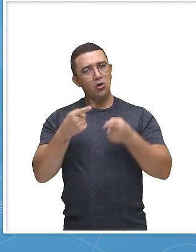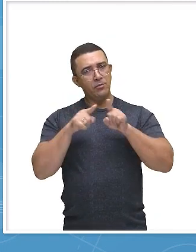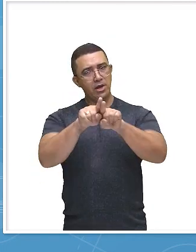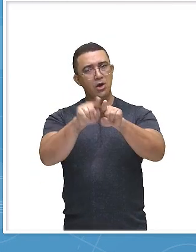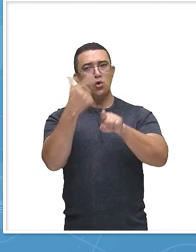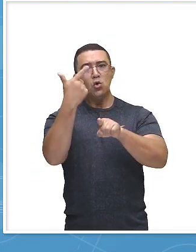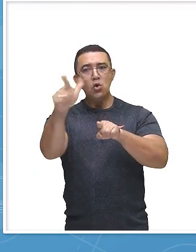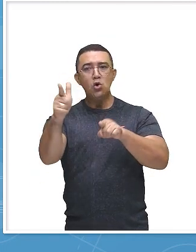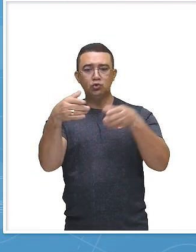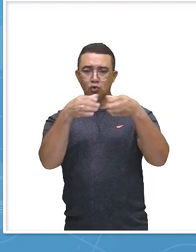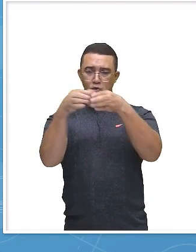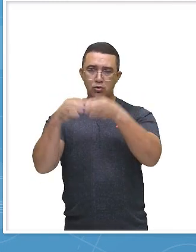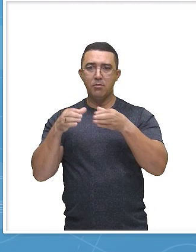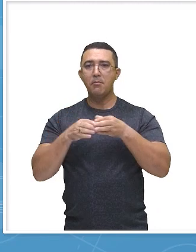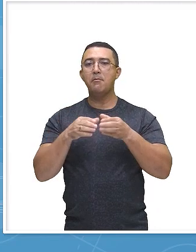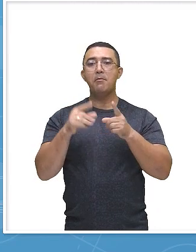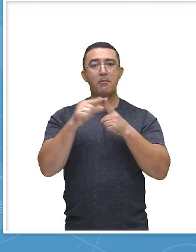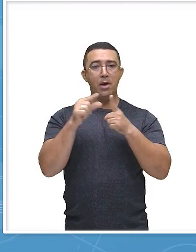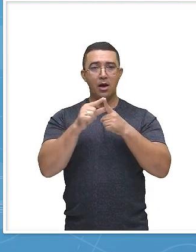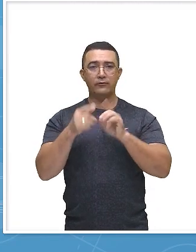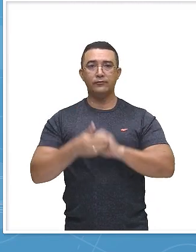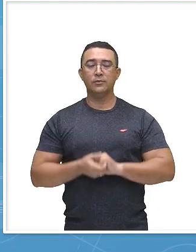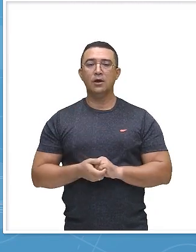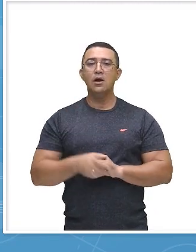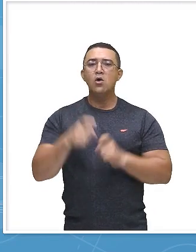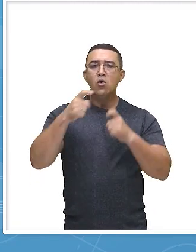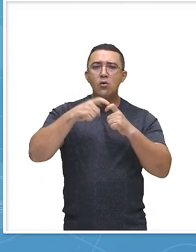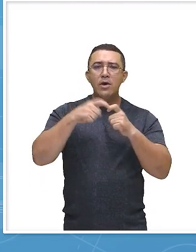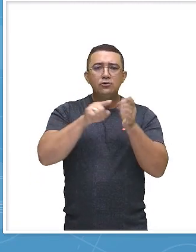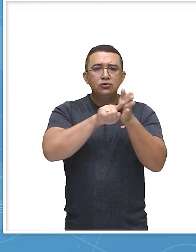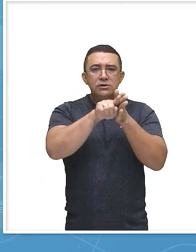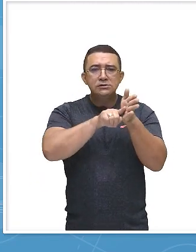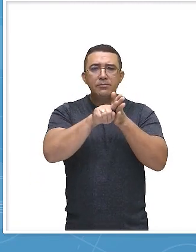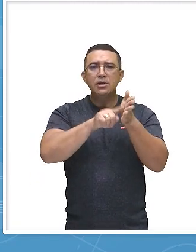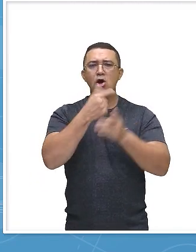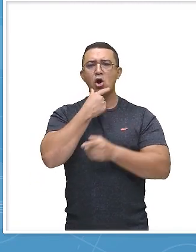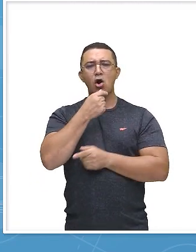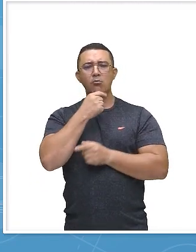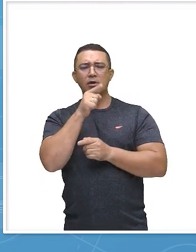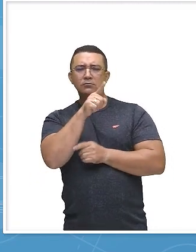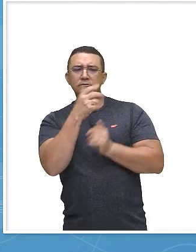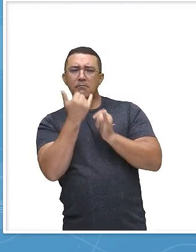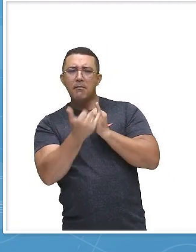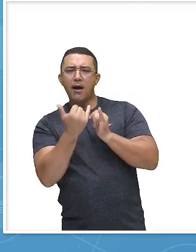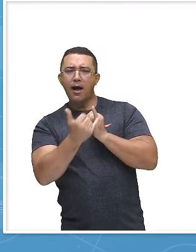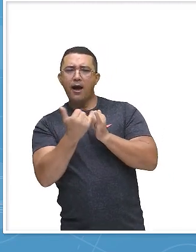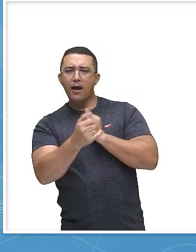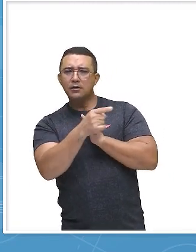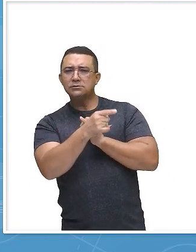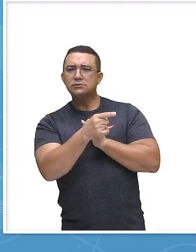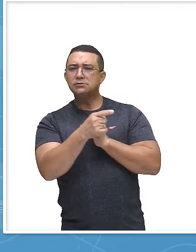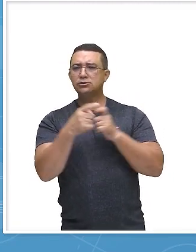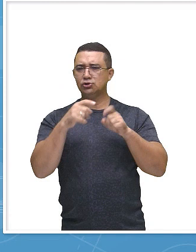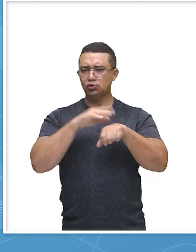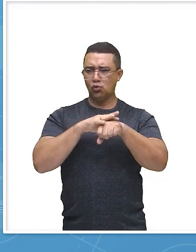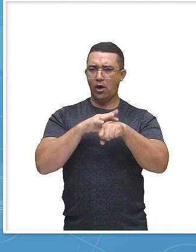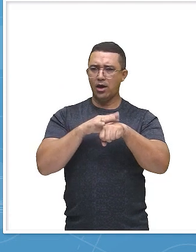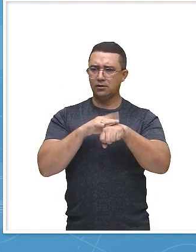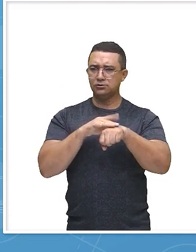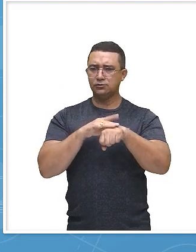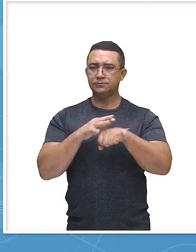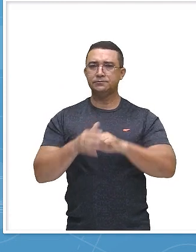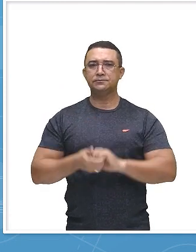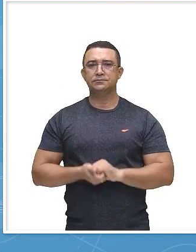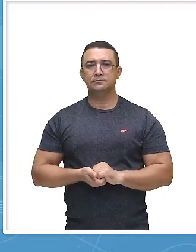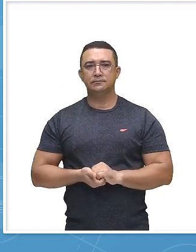palavras. Veja aí, o médico examina um homem que parece muito doente, certo? Olha aqui. Aqui você